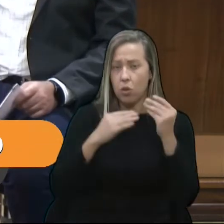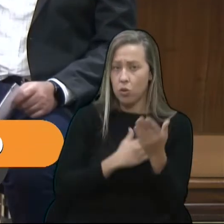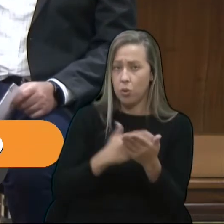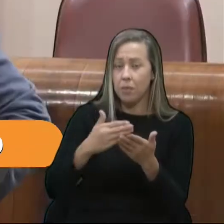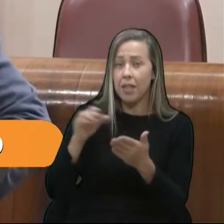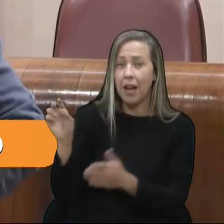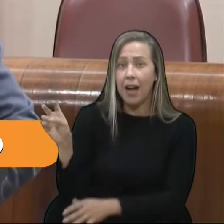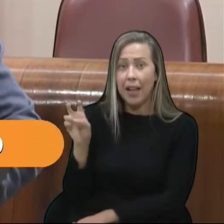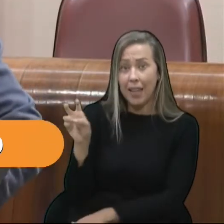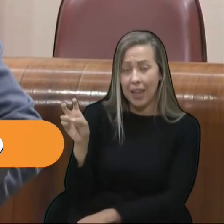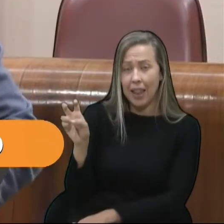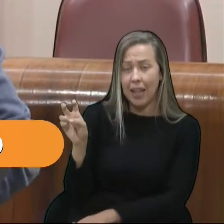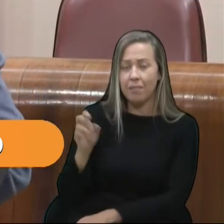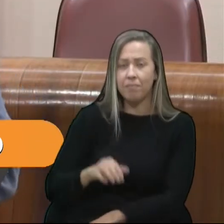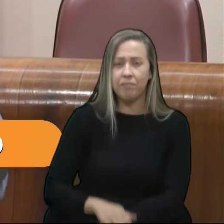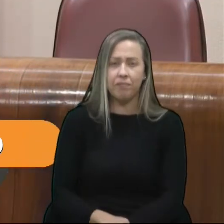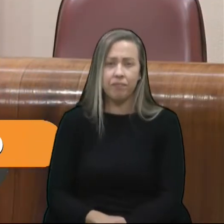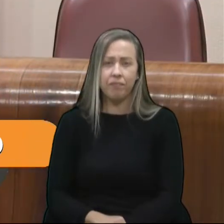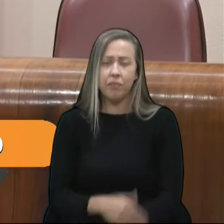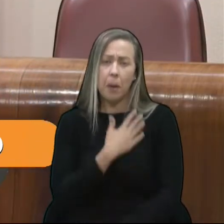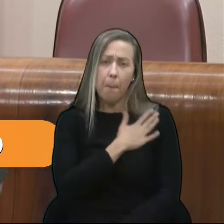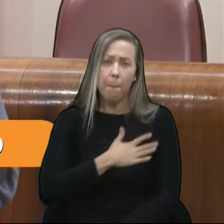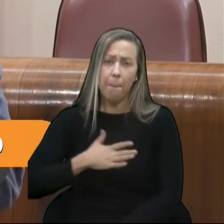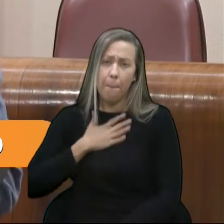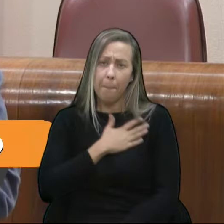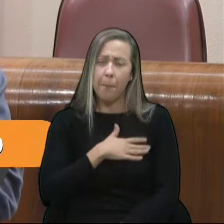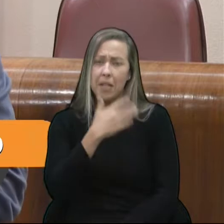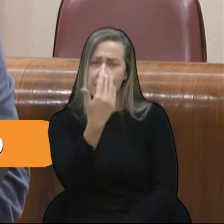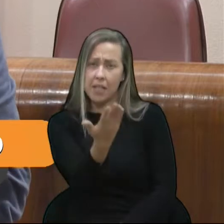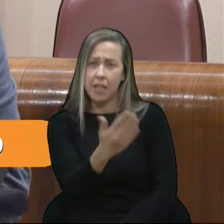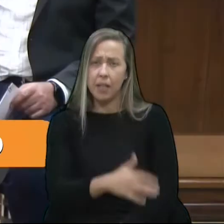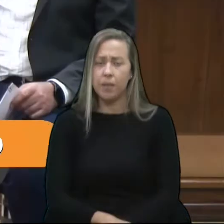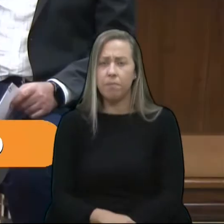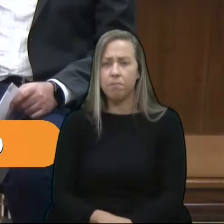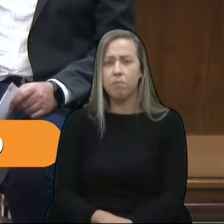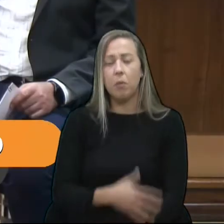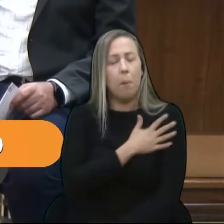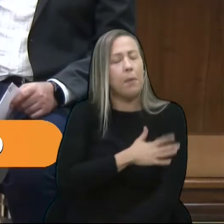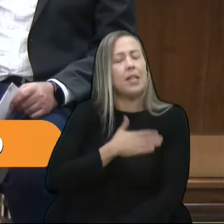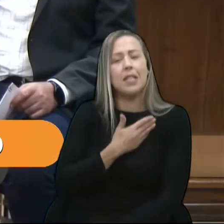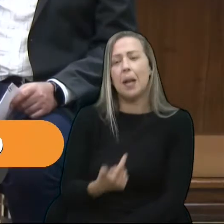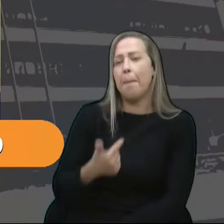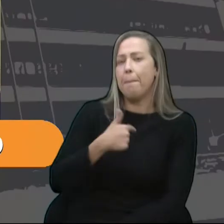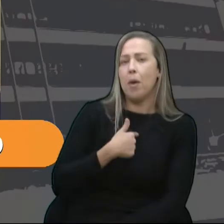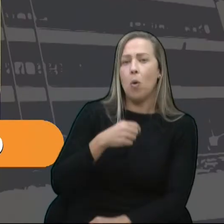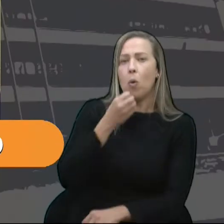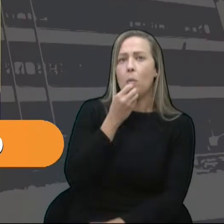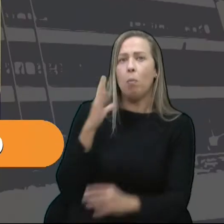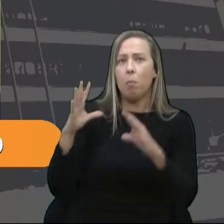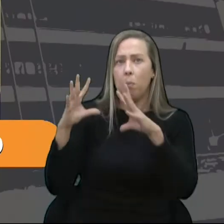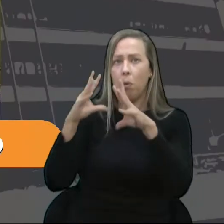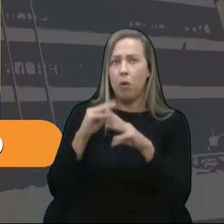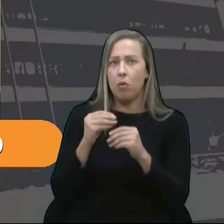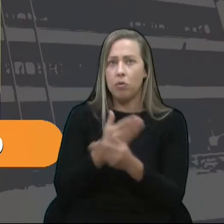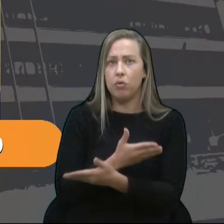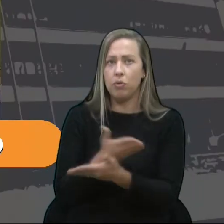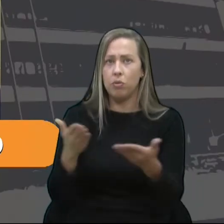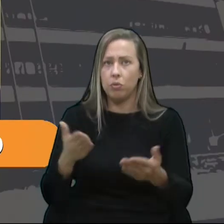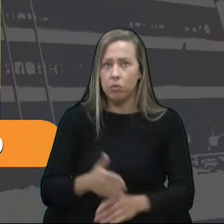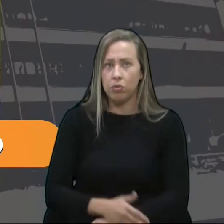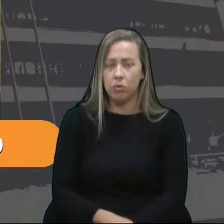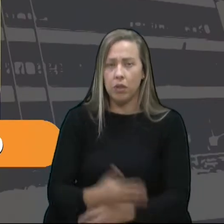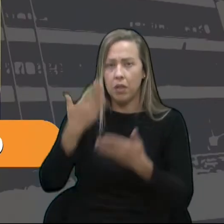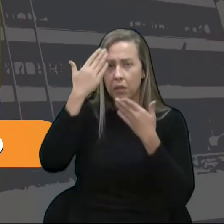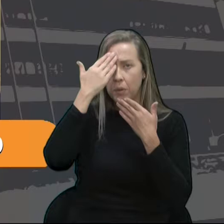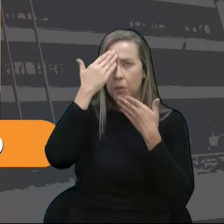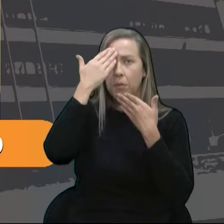quinta-feira, Evandro. Prazer tê-lo aqui. É isso. O prazer é todo meu. uma boa noite a todos.